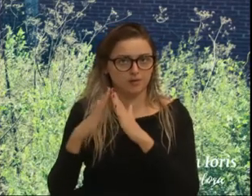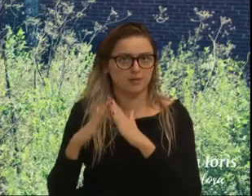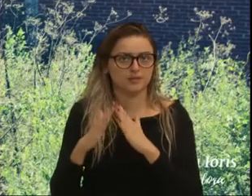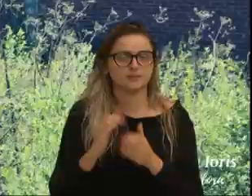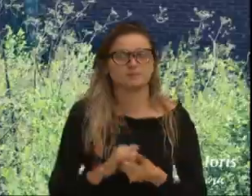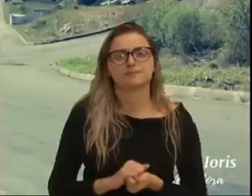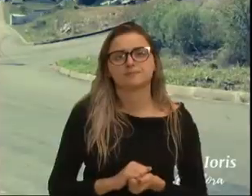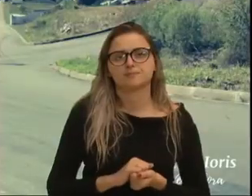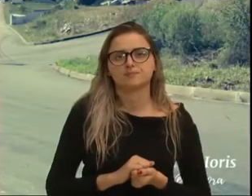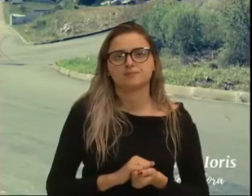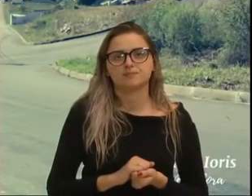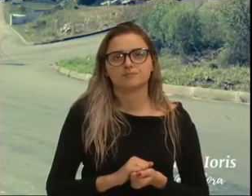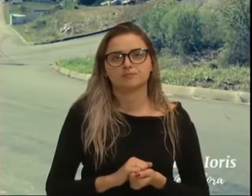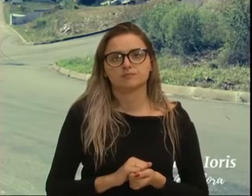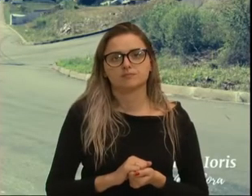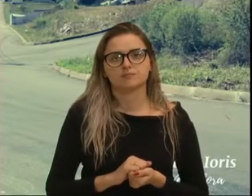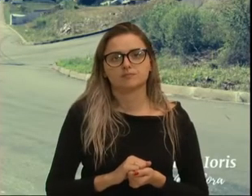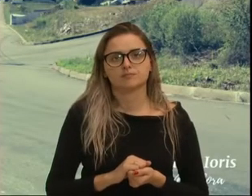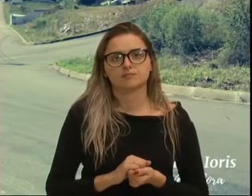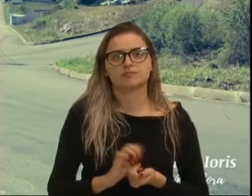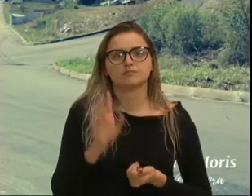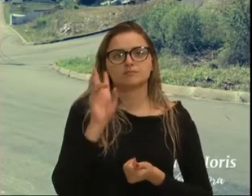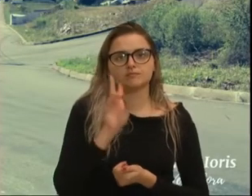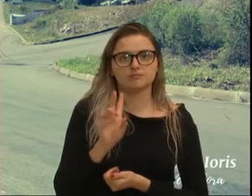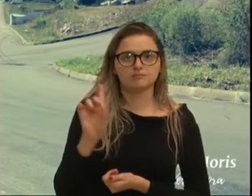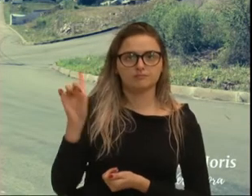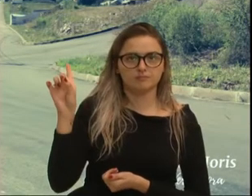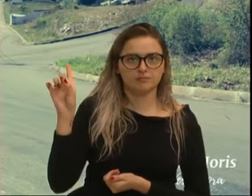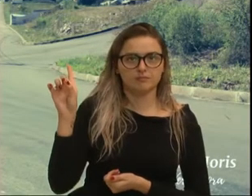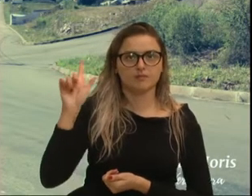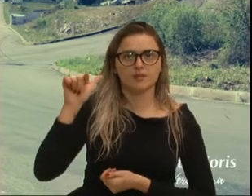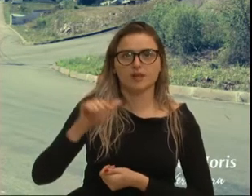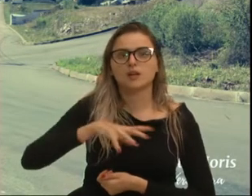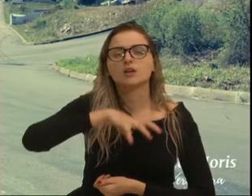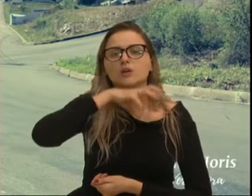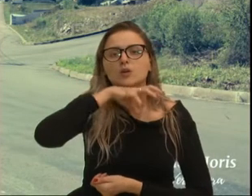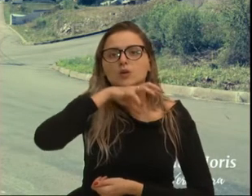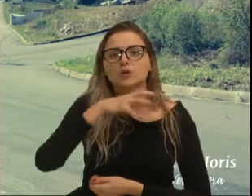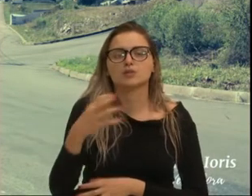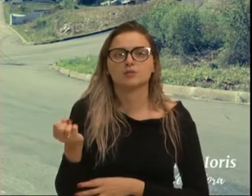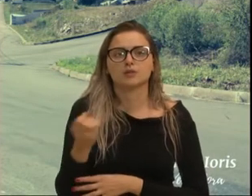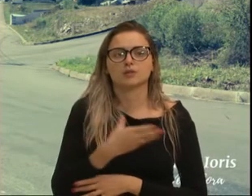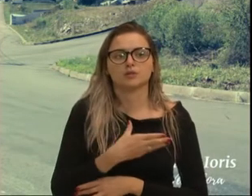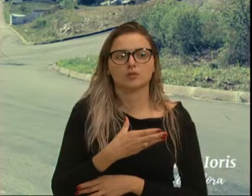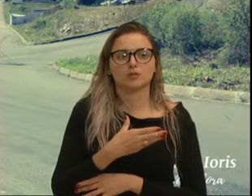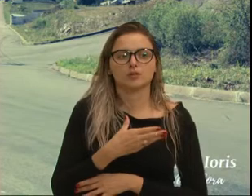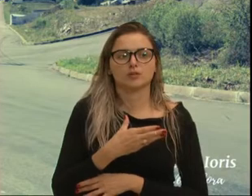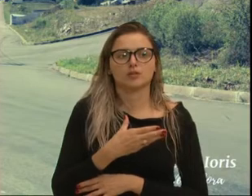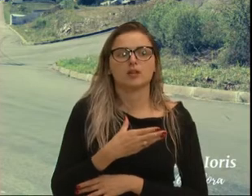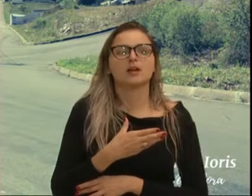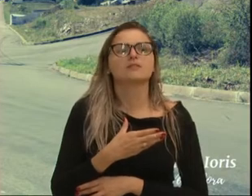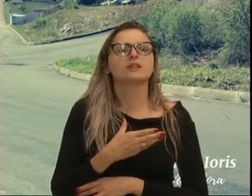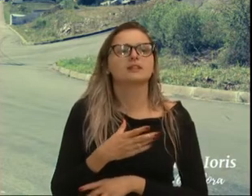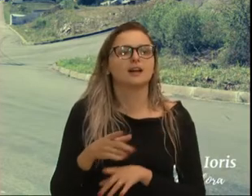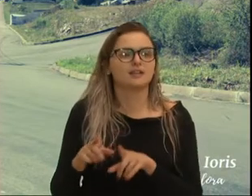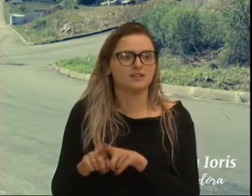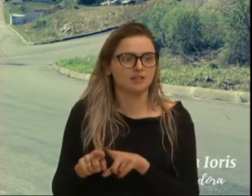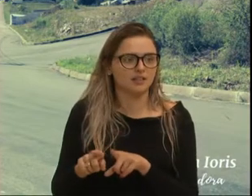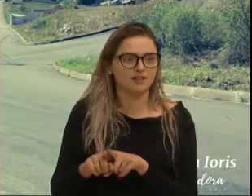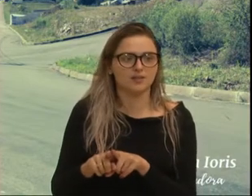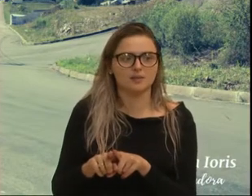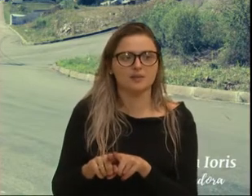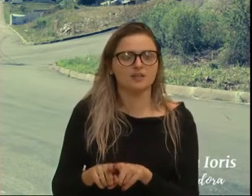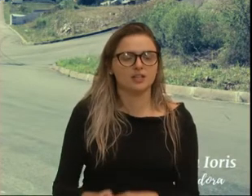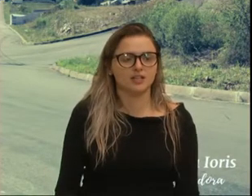Pode passar. Aqui é um loteamento novo, com um mato alto, sem calçada, então